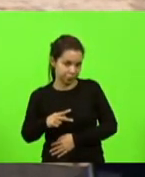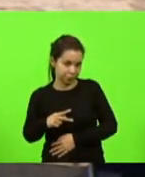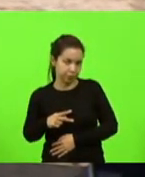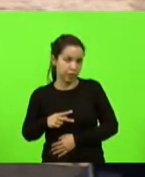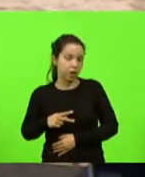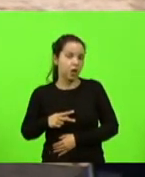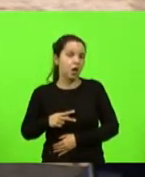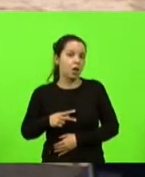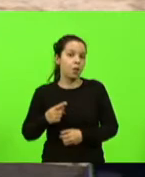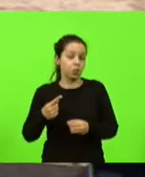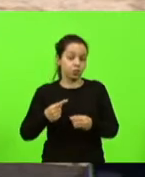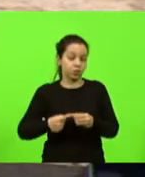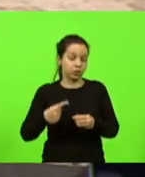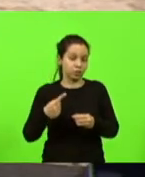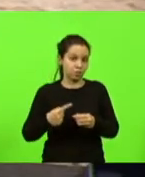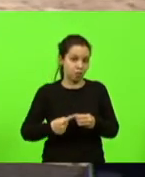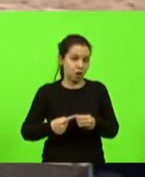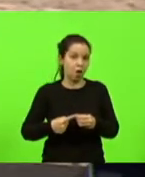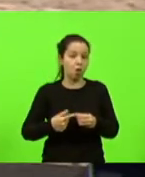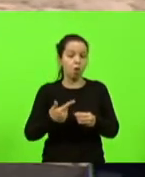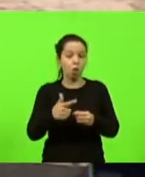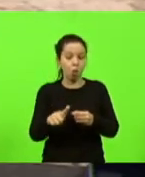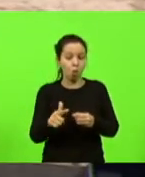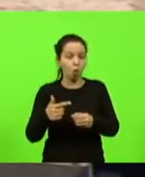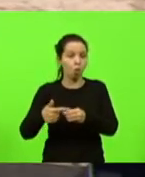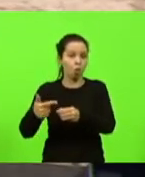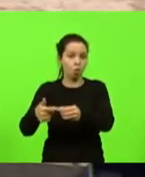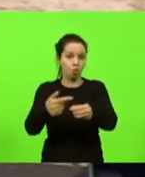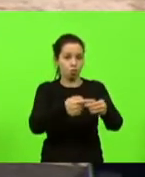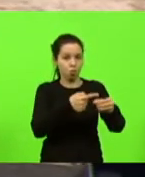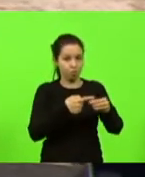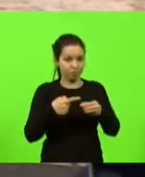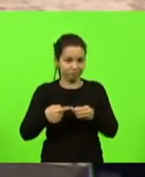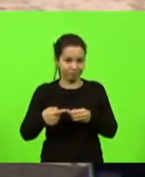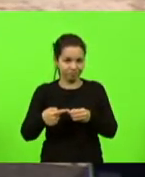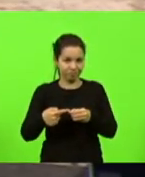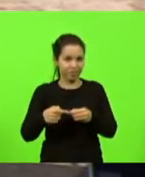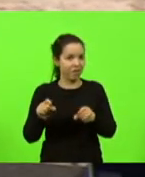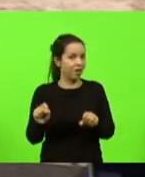e intermunicipal, ele está quebrado faz tempo.